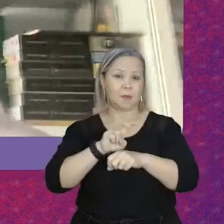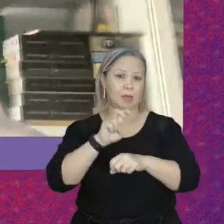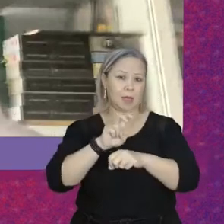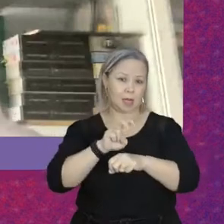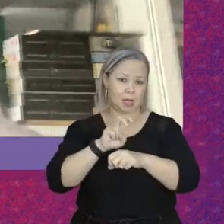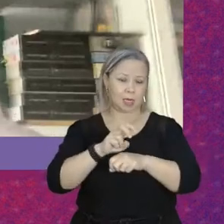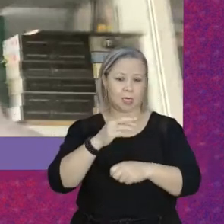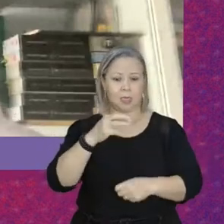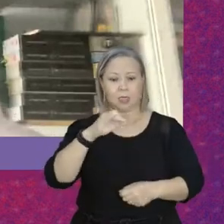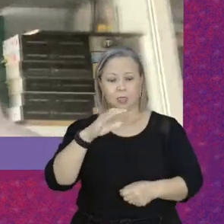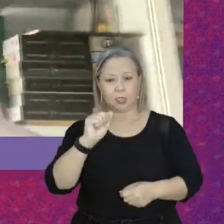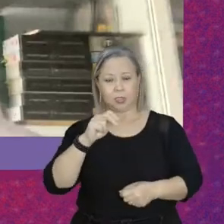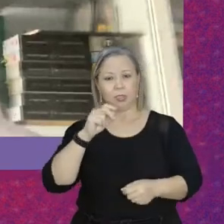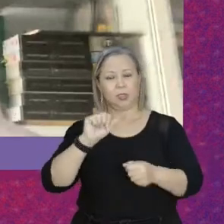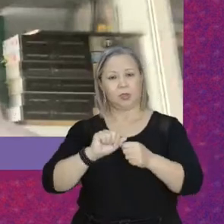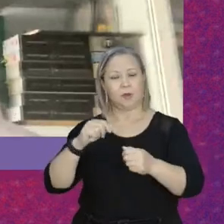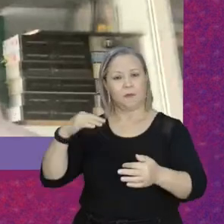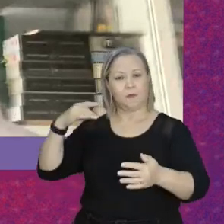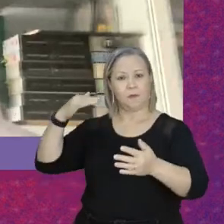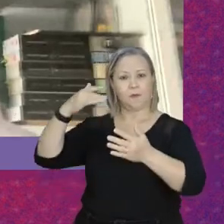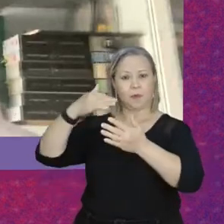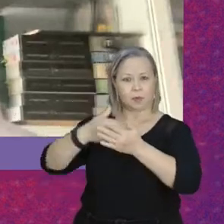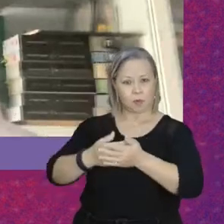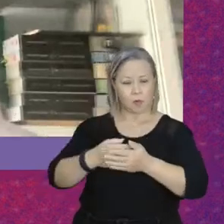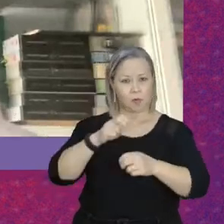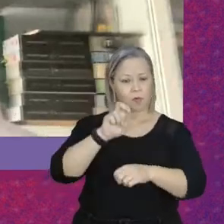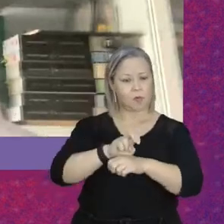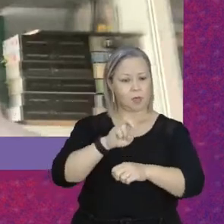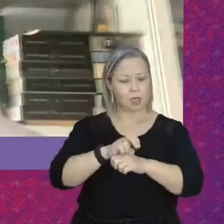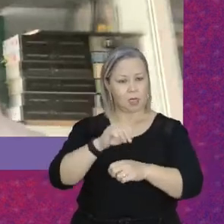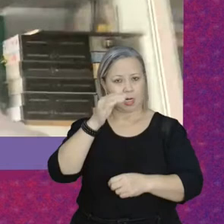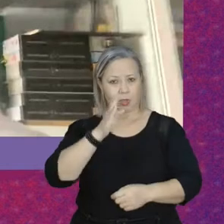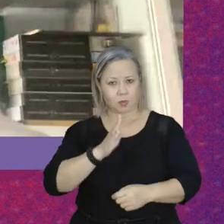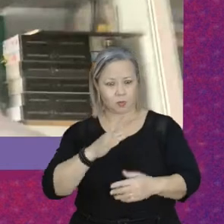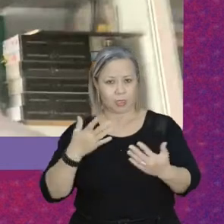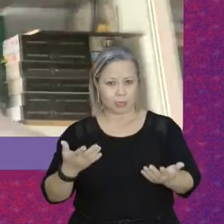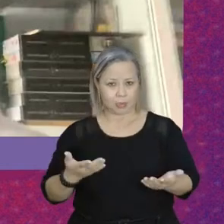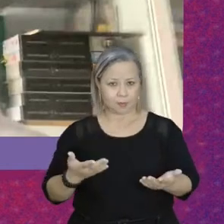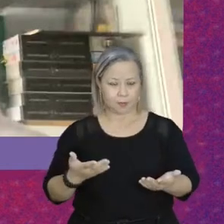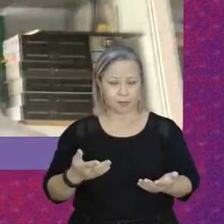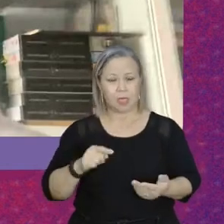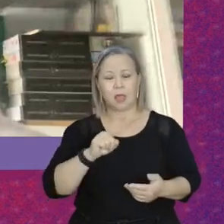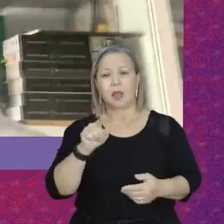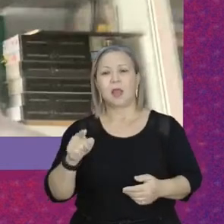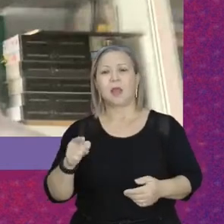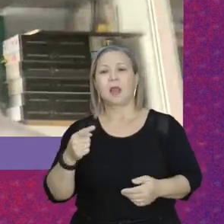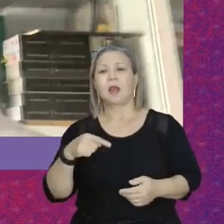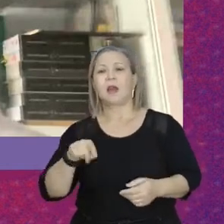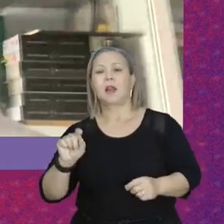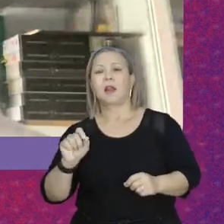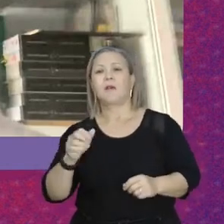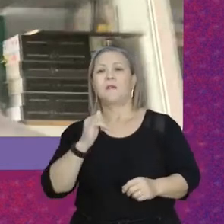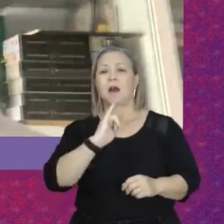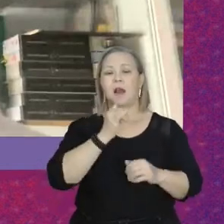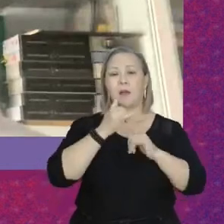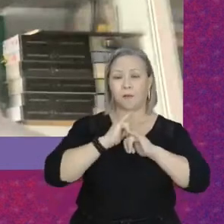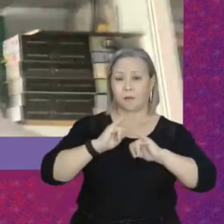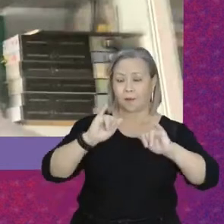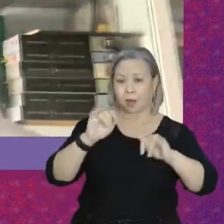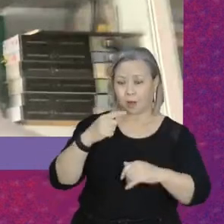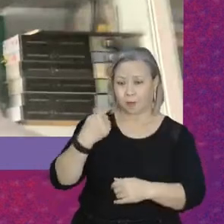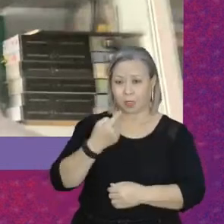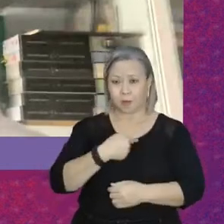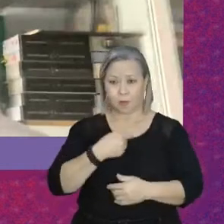Tica faz um histórico da luta de creches no Brasil, e ela vai contar para nós, nas suas